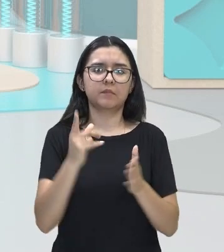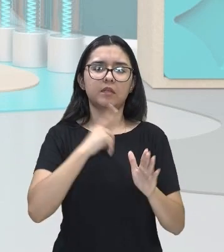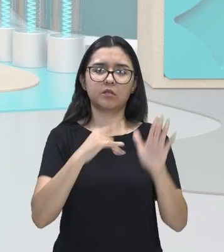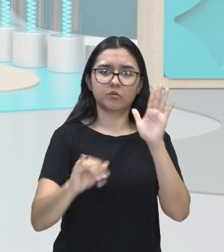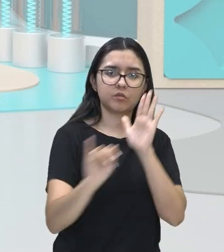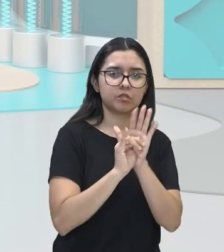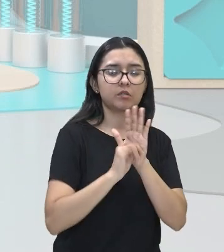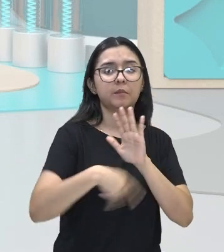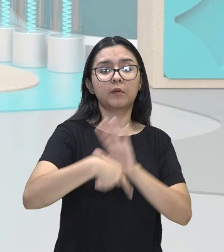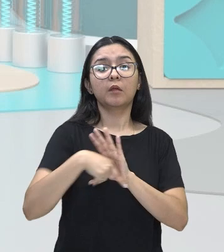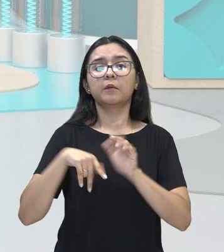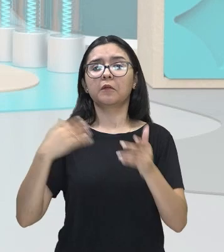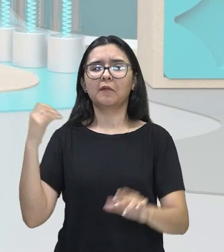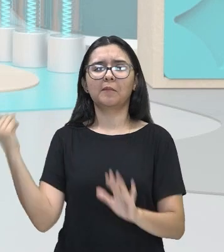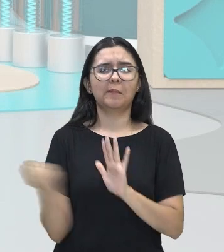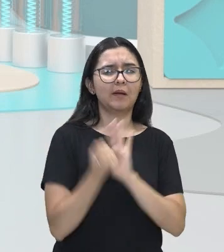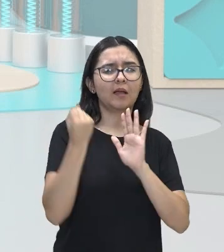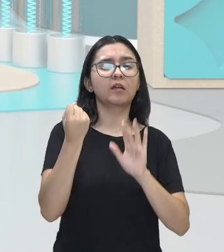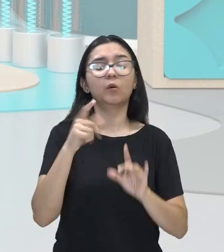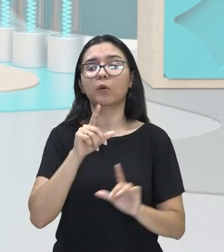foi tão marcante que